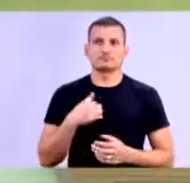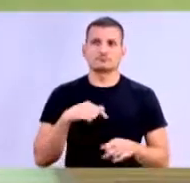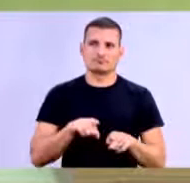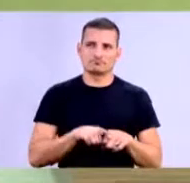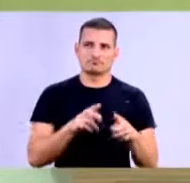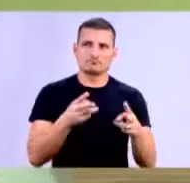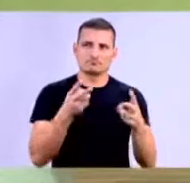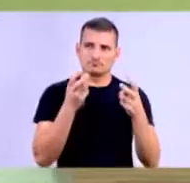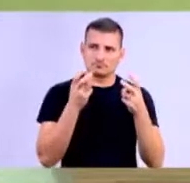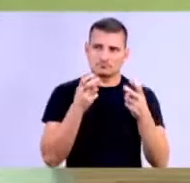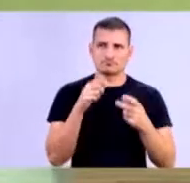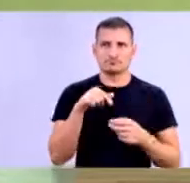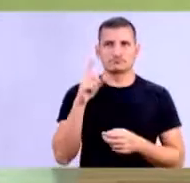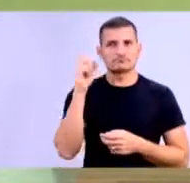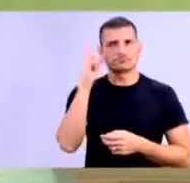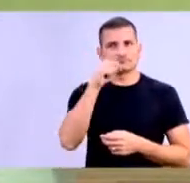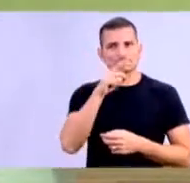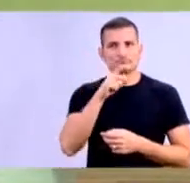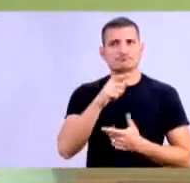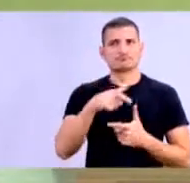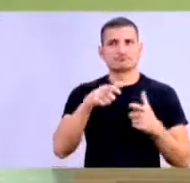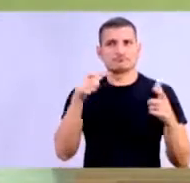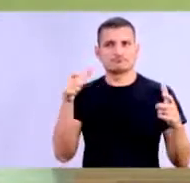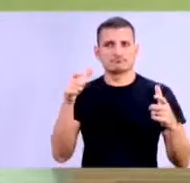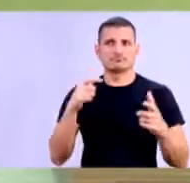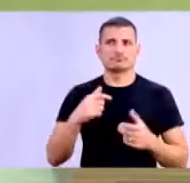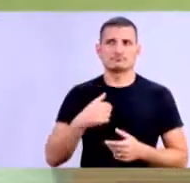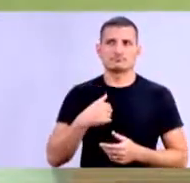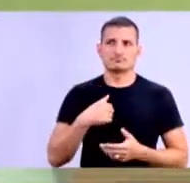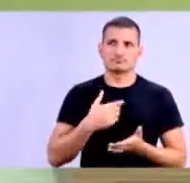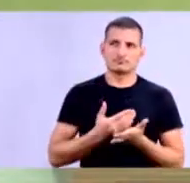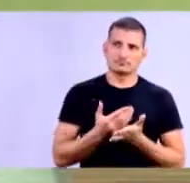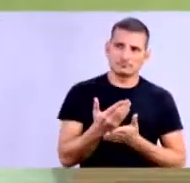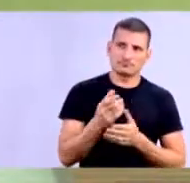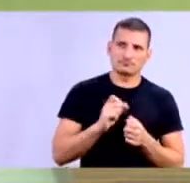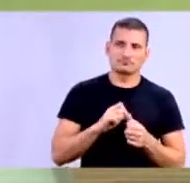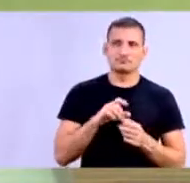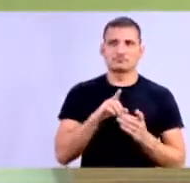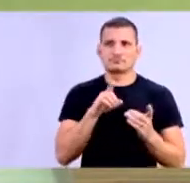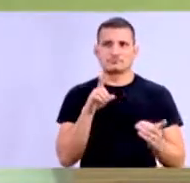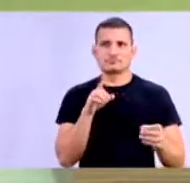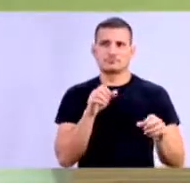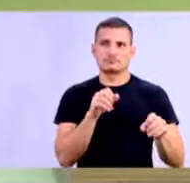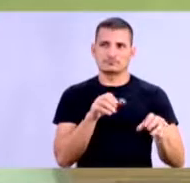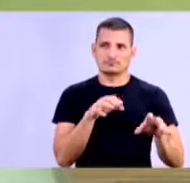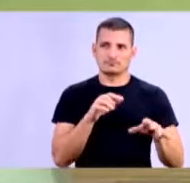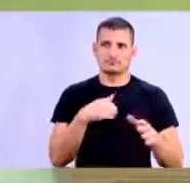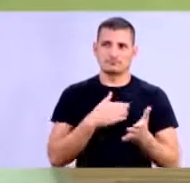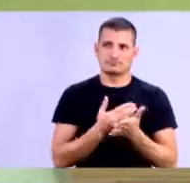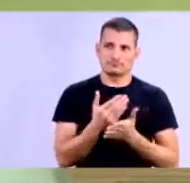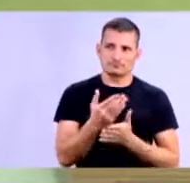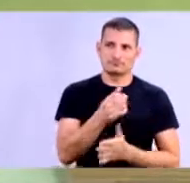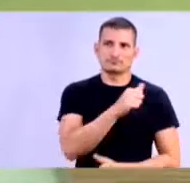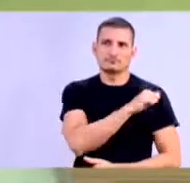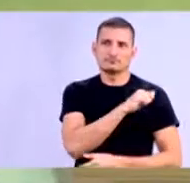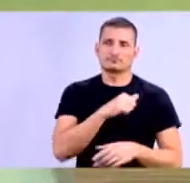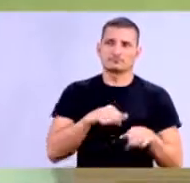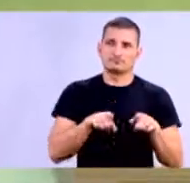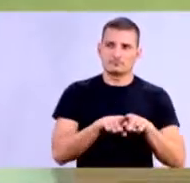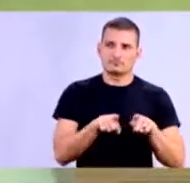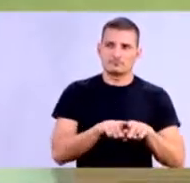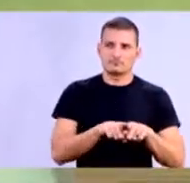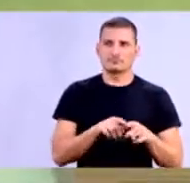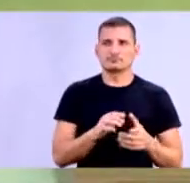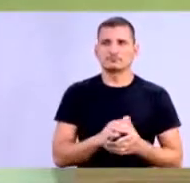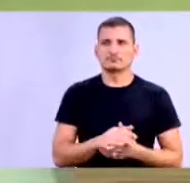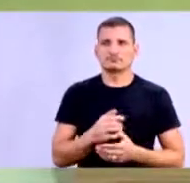das maiores dificuldades. Quando eu comecei, né, a fazer educação à distância, eu comecei como aluna também e na